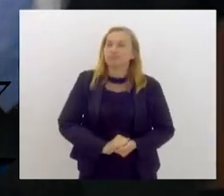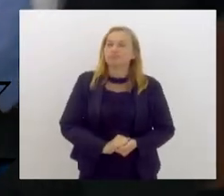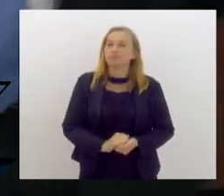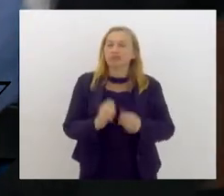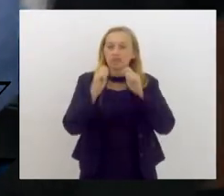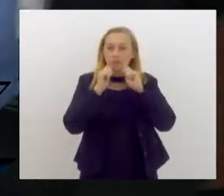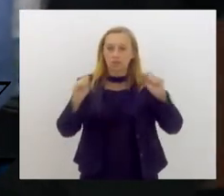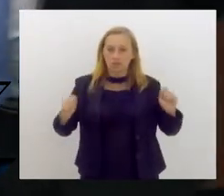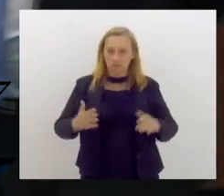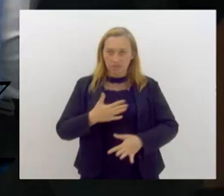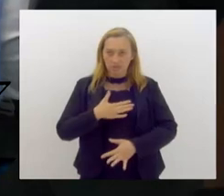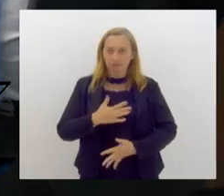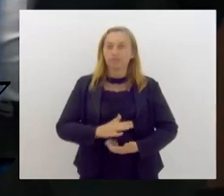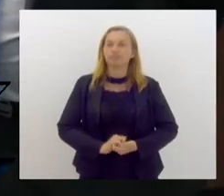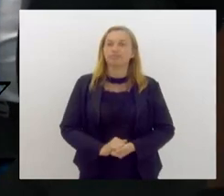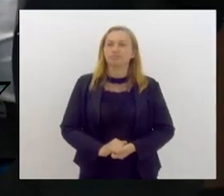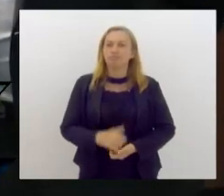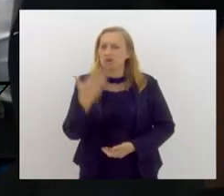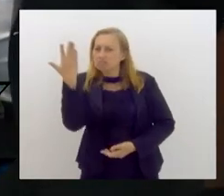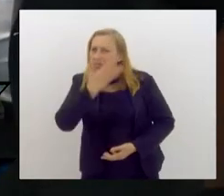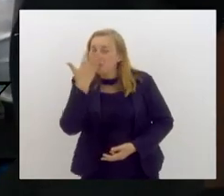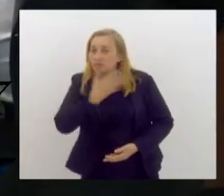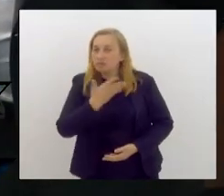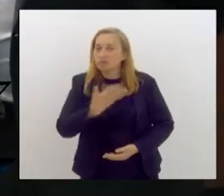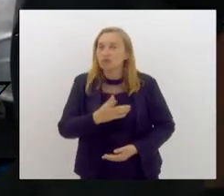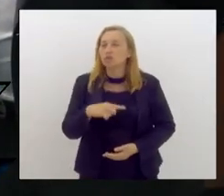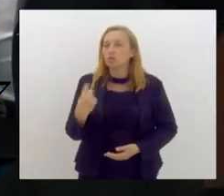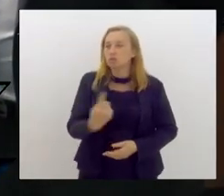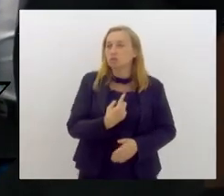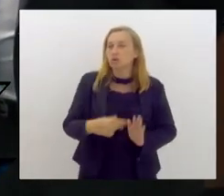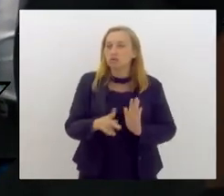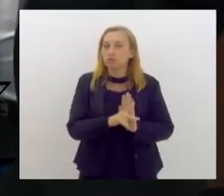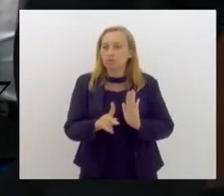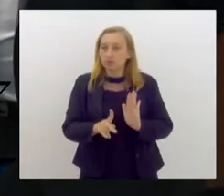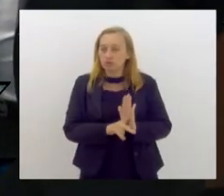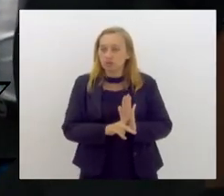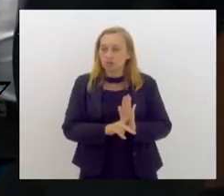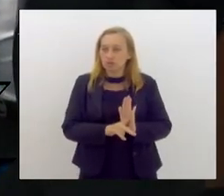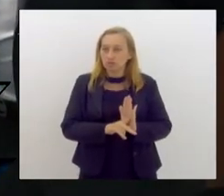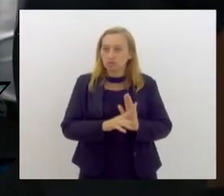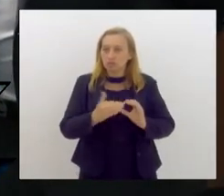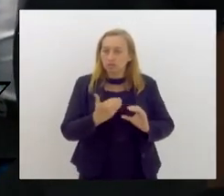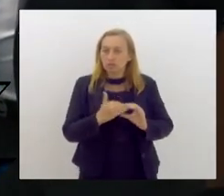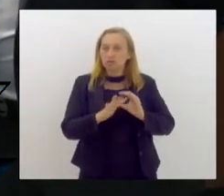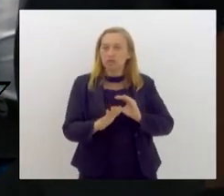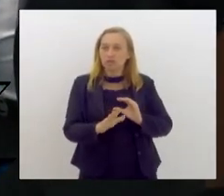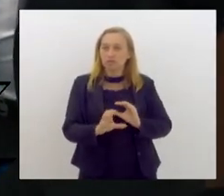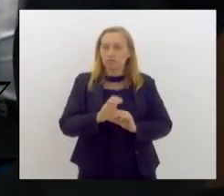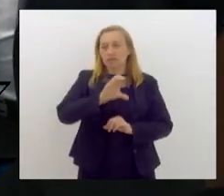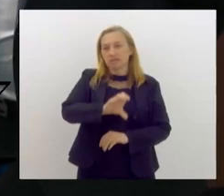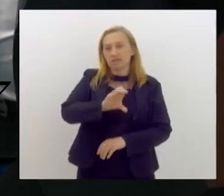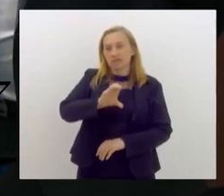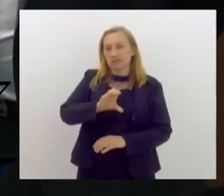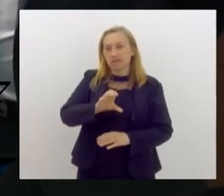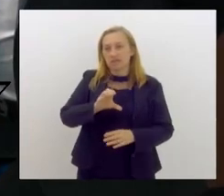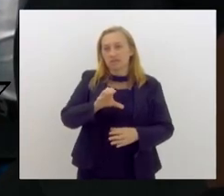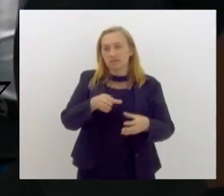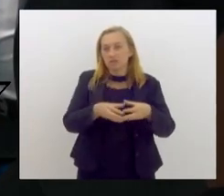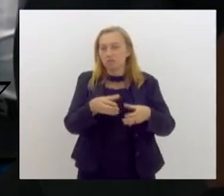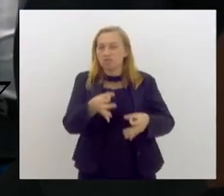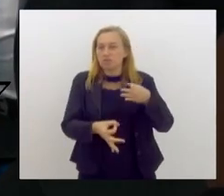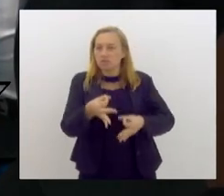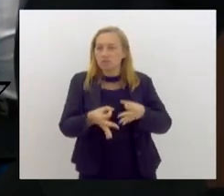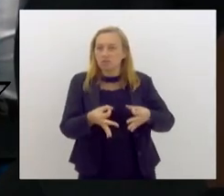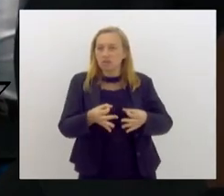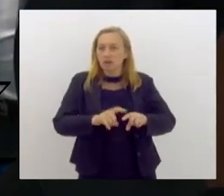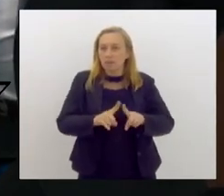assessoria, eu não ouvi, o nosso projeto foi remetido à CCJ, mas num pedido de